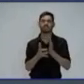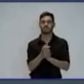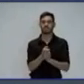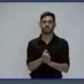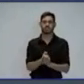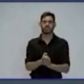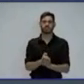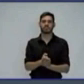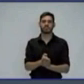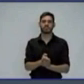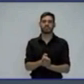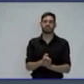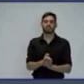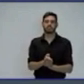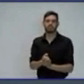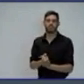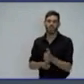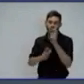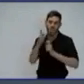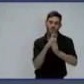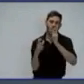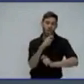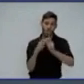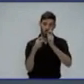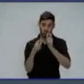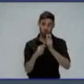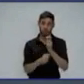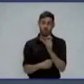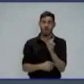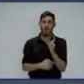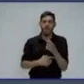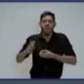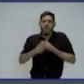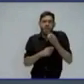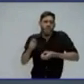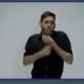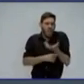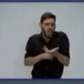as imputações que nos foram feitas. No tom, com